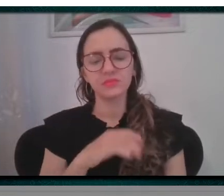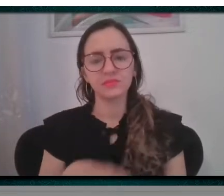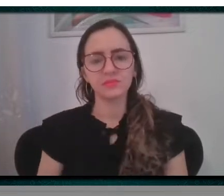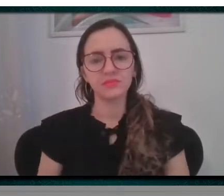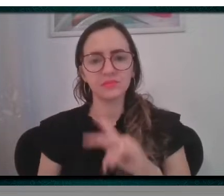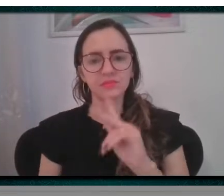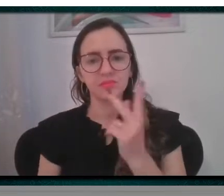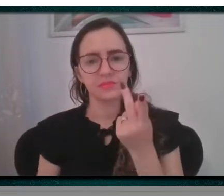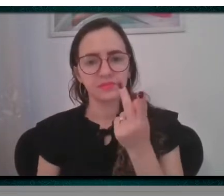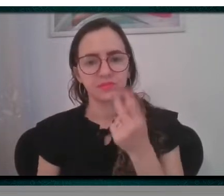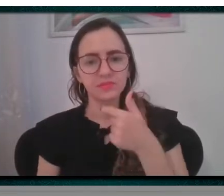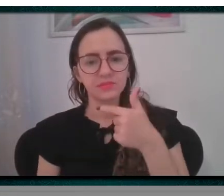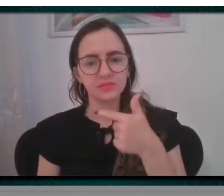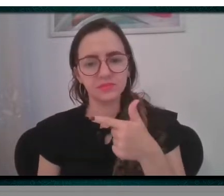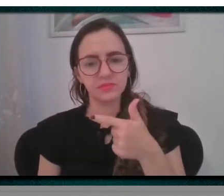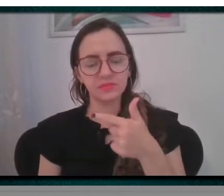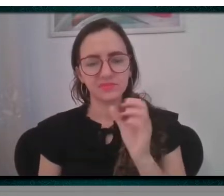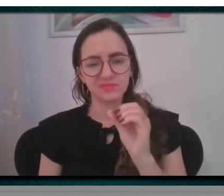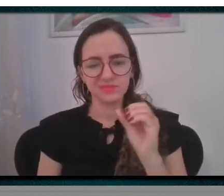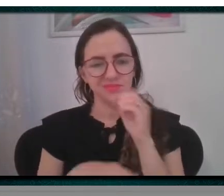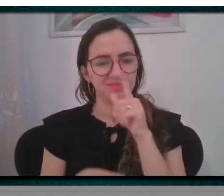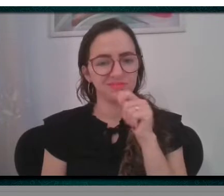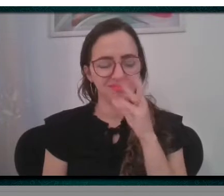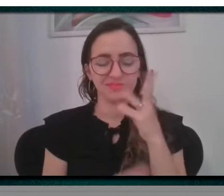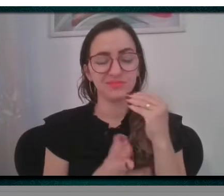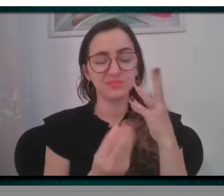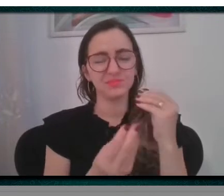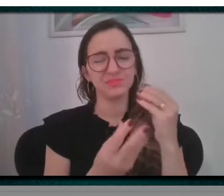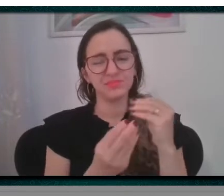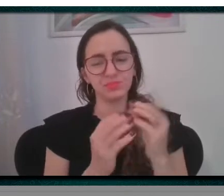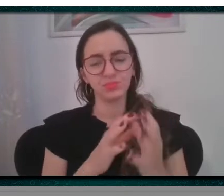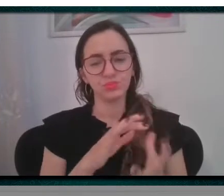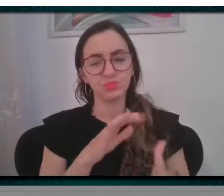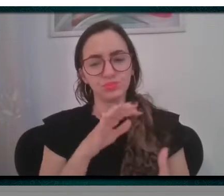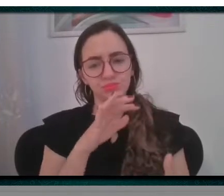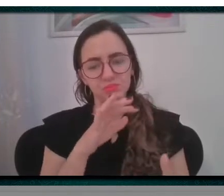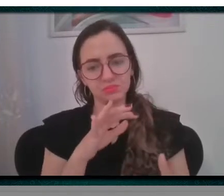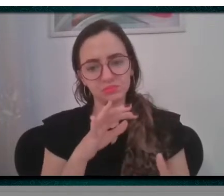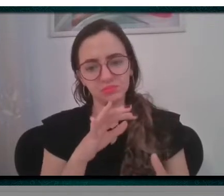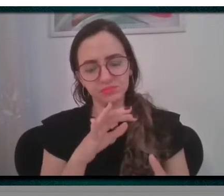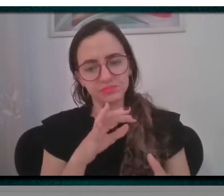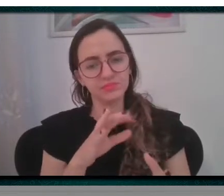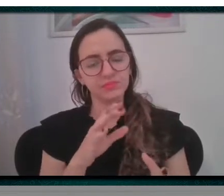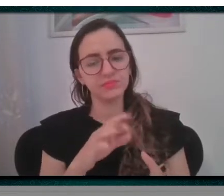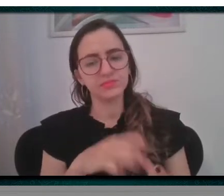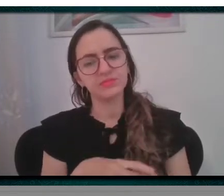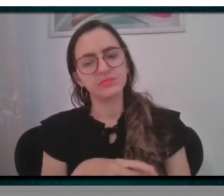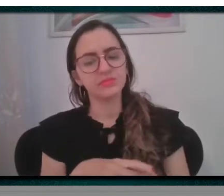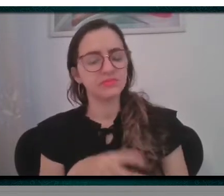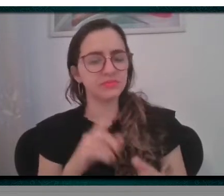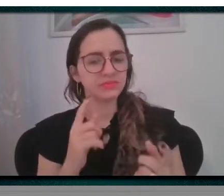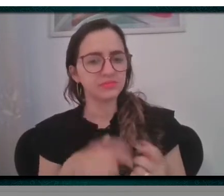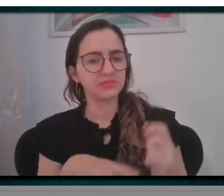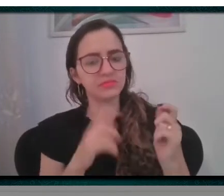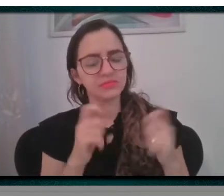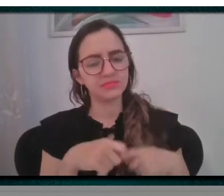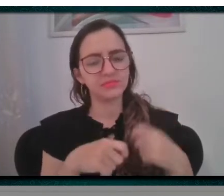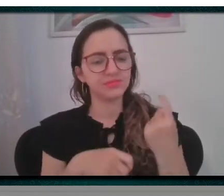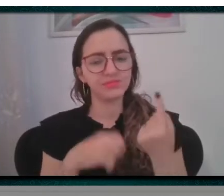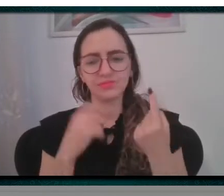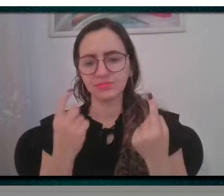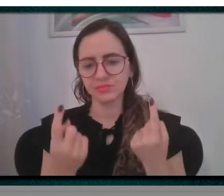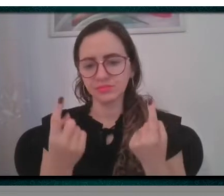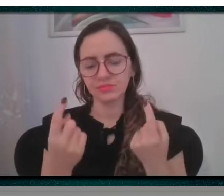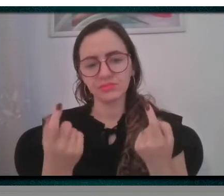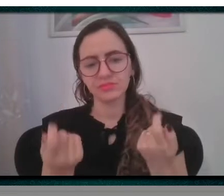extremamente abundante. Então, a concentração dele vai ser praticamente 1 para 1. Por conta disso, como é 1 para 1, se eu botasse aqui